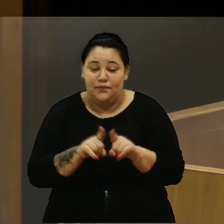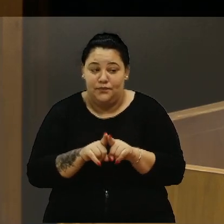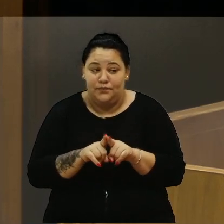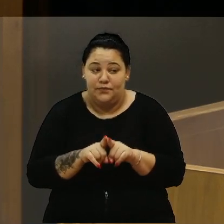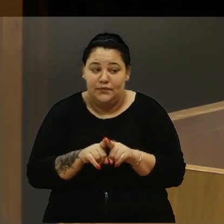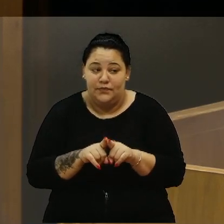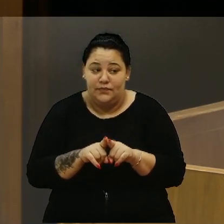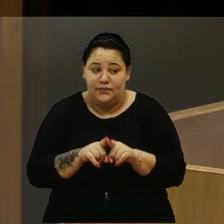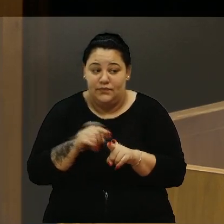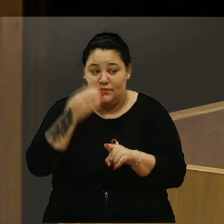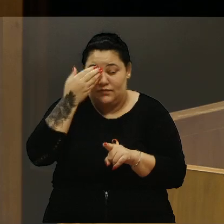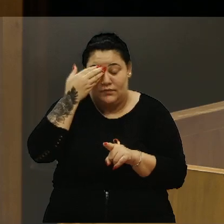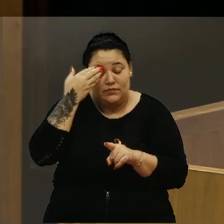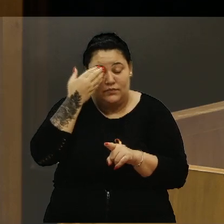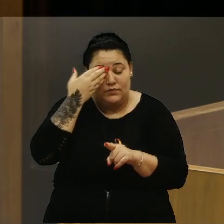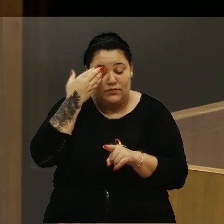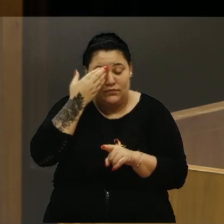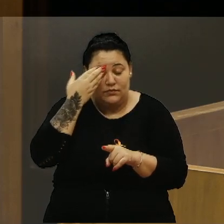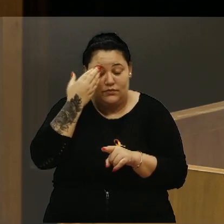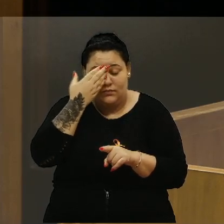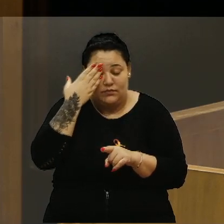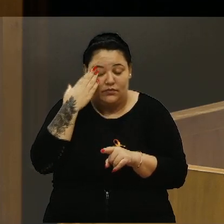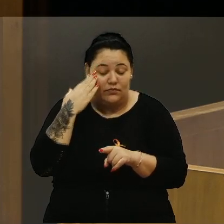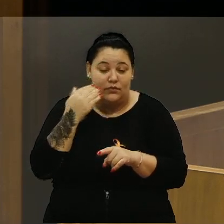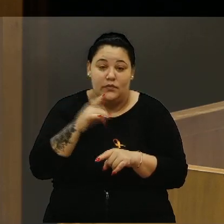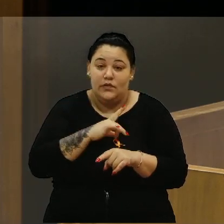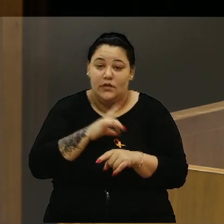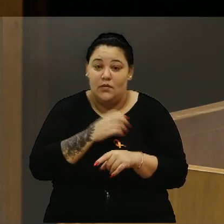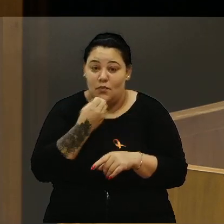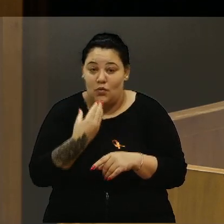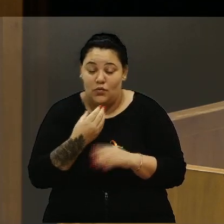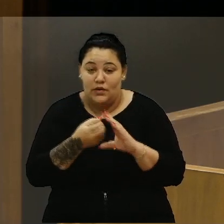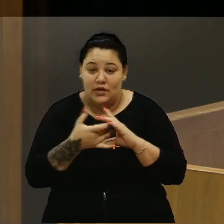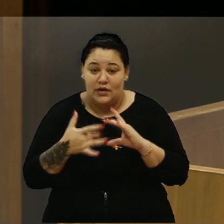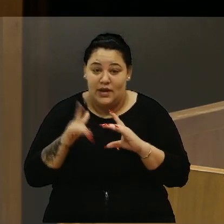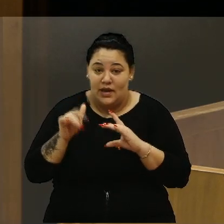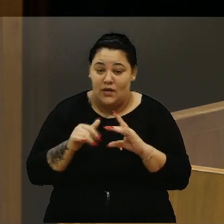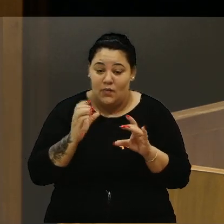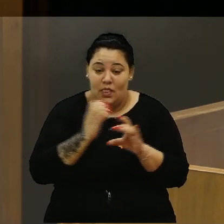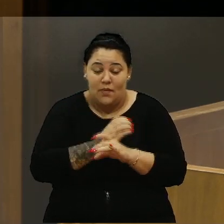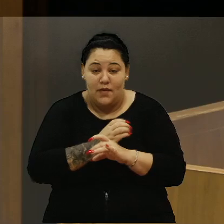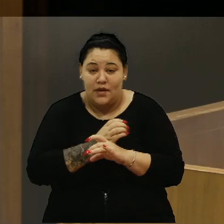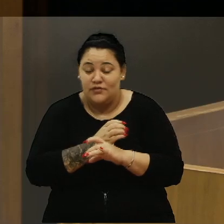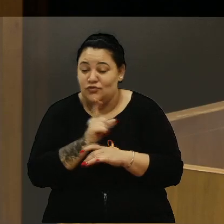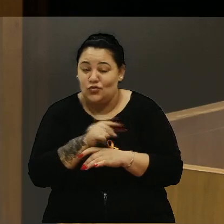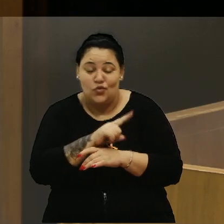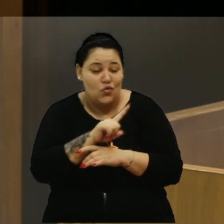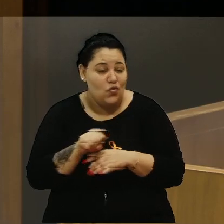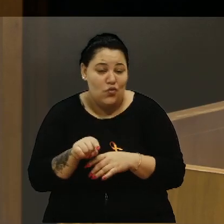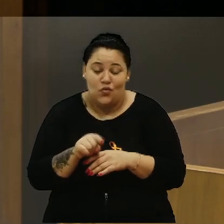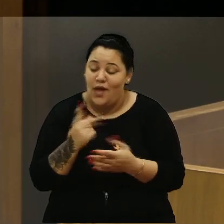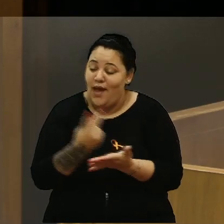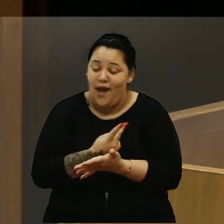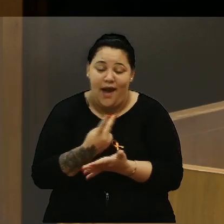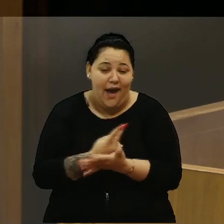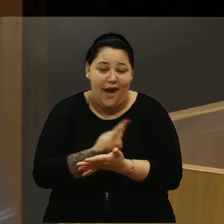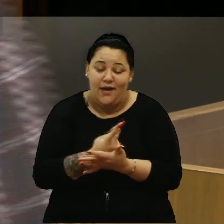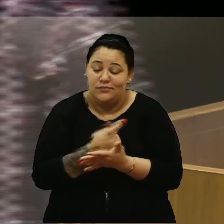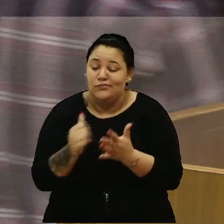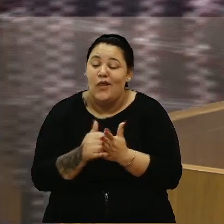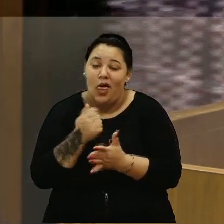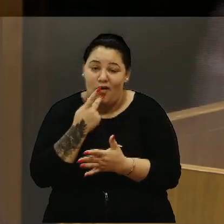inadmissíveis, aonde o bom senso é totalmente nulo, totalmente falho, ou melhor